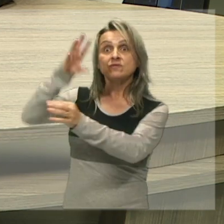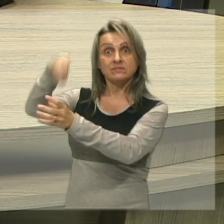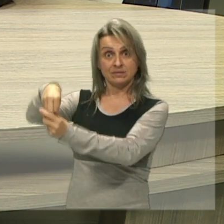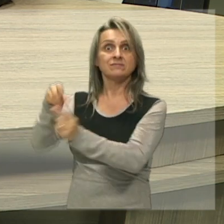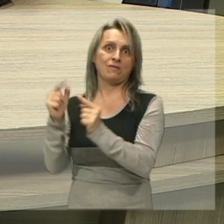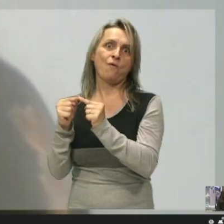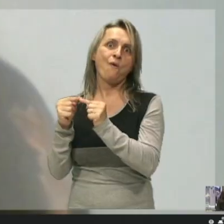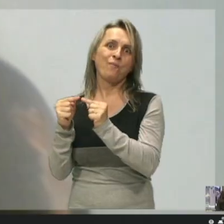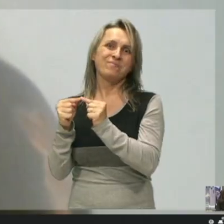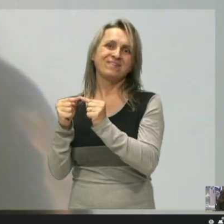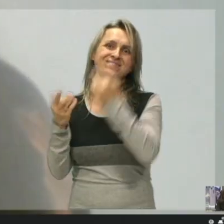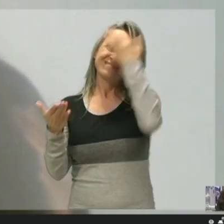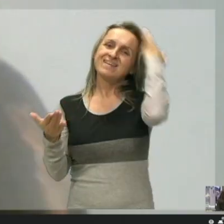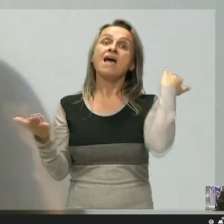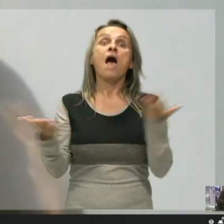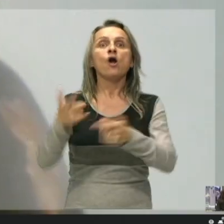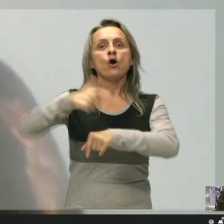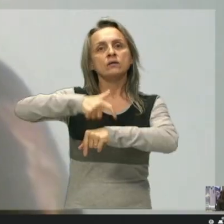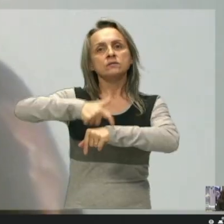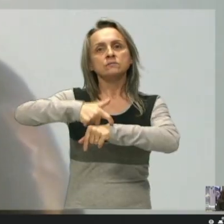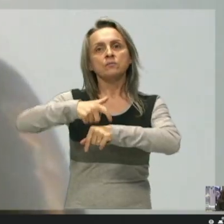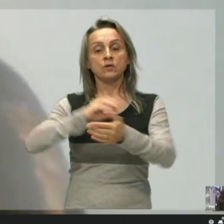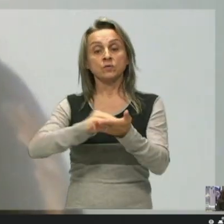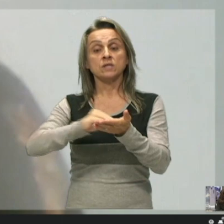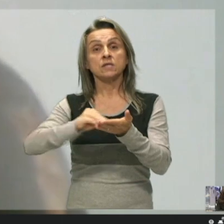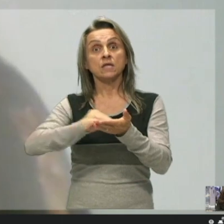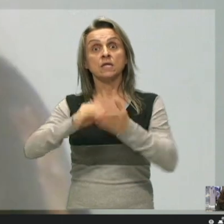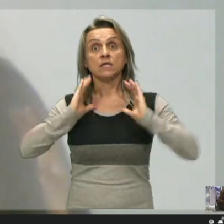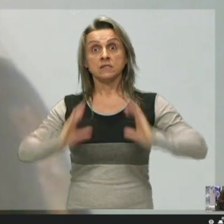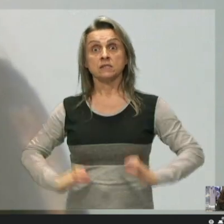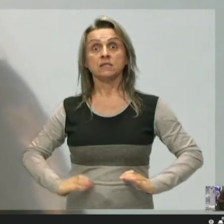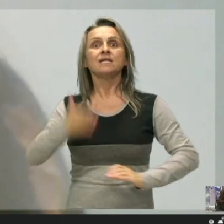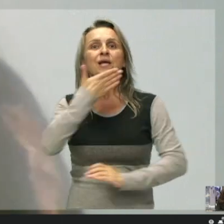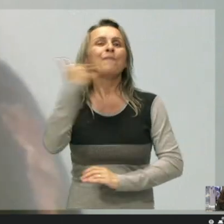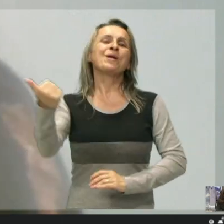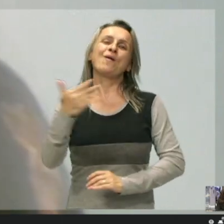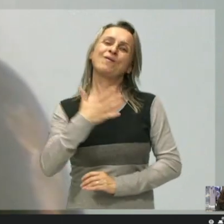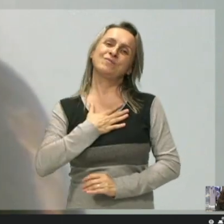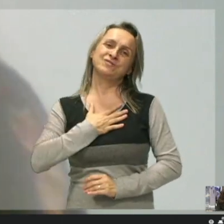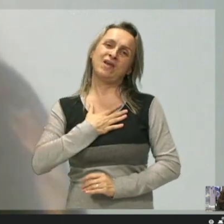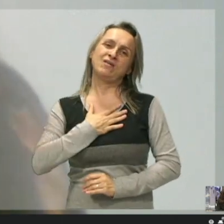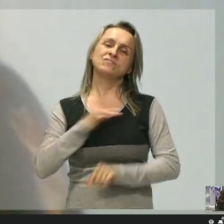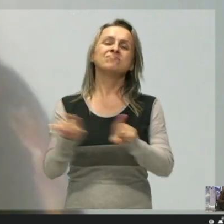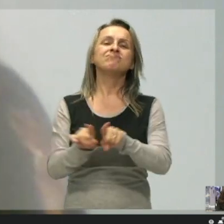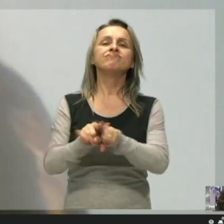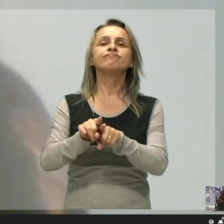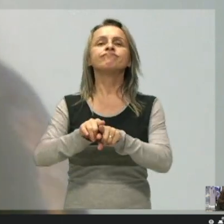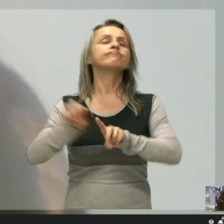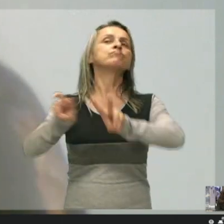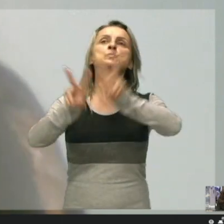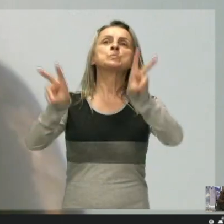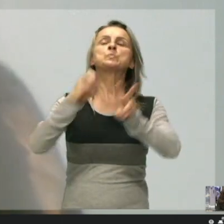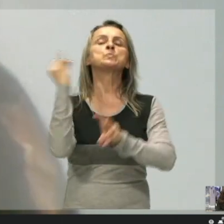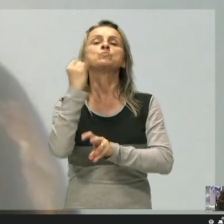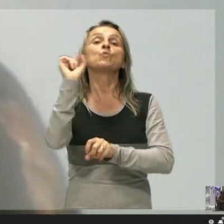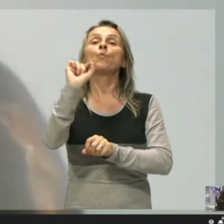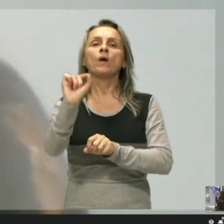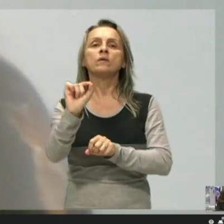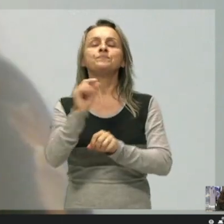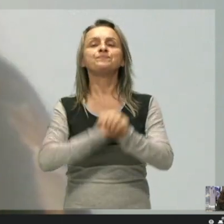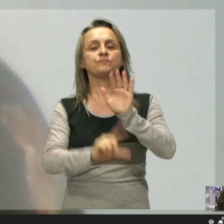essa secretaria tem muito mais perna para nos subsidiar. Um outro aspecto que é importante também, a discussão que seja implementada essa lei, é